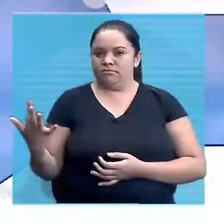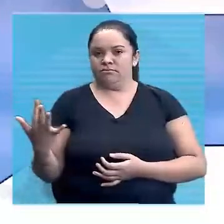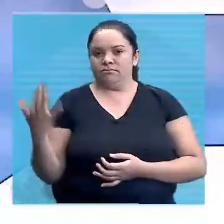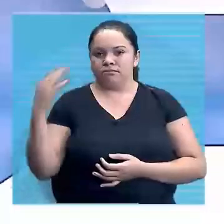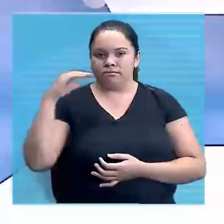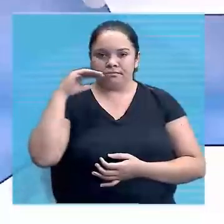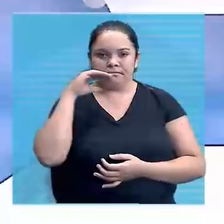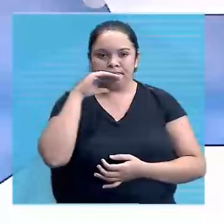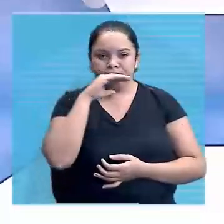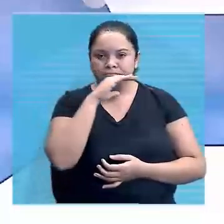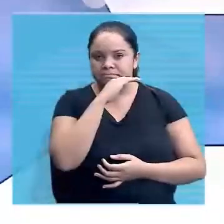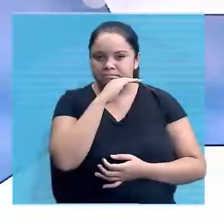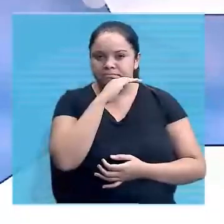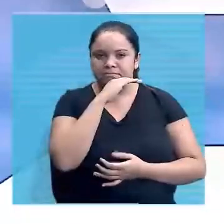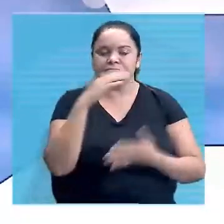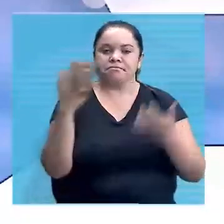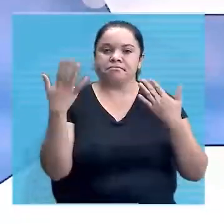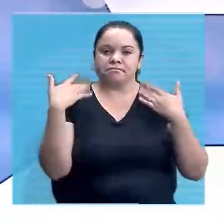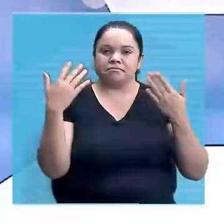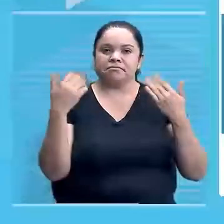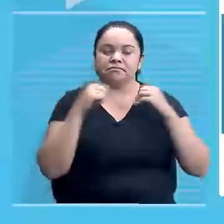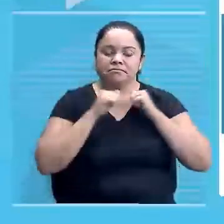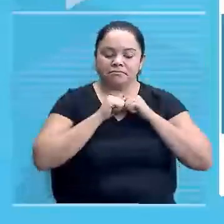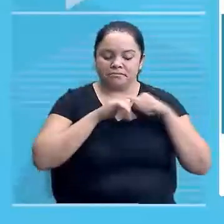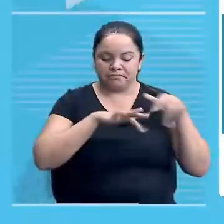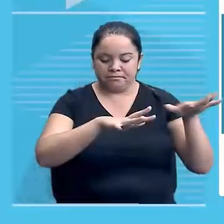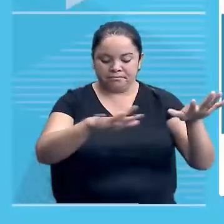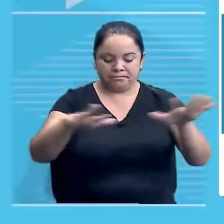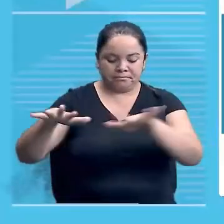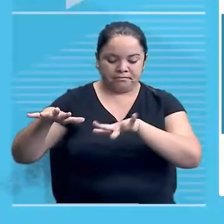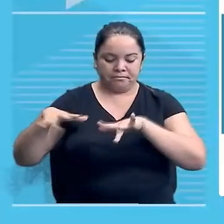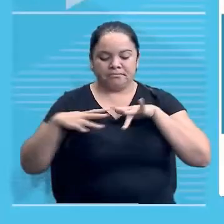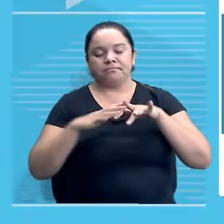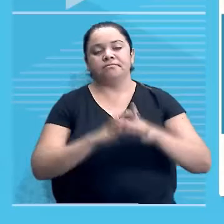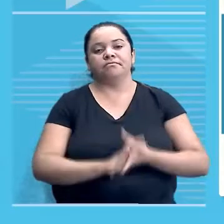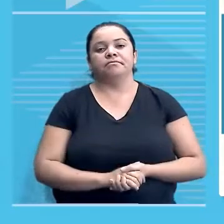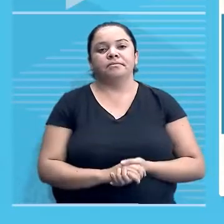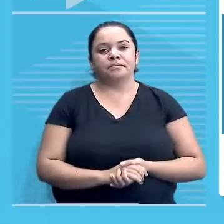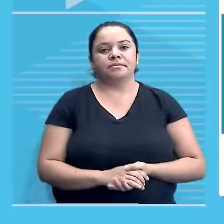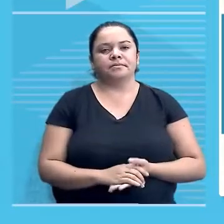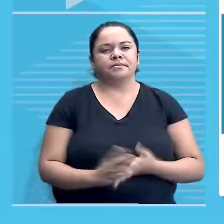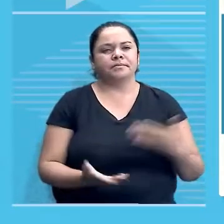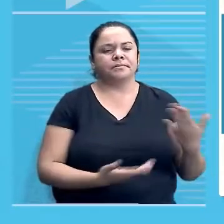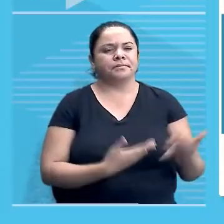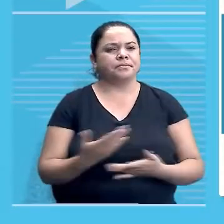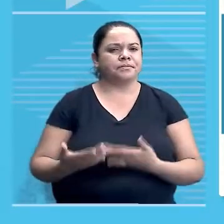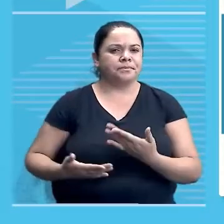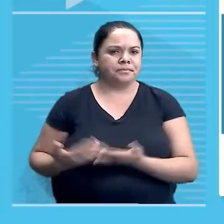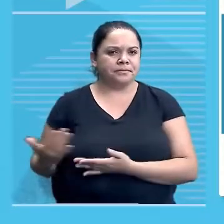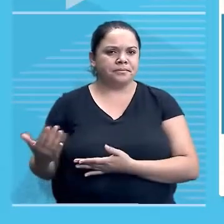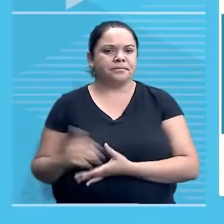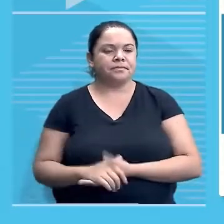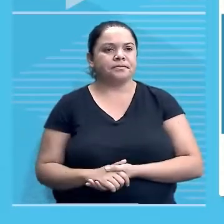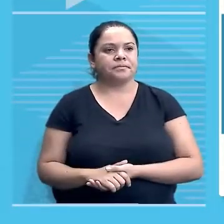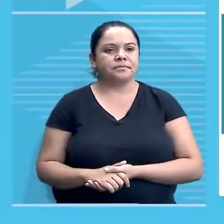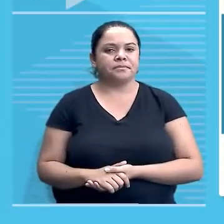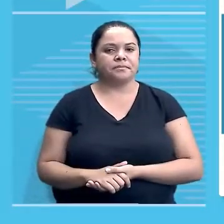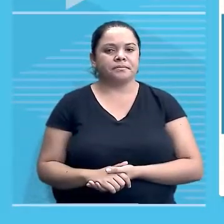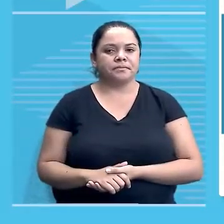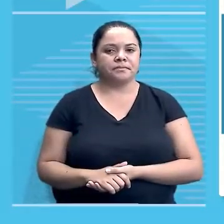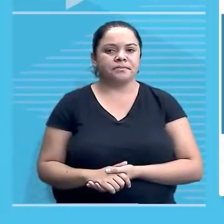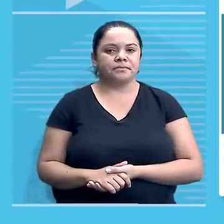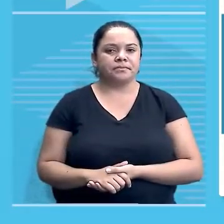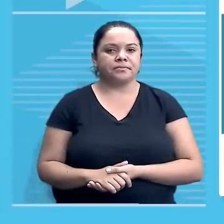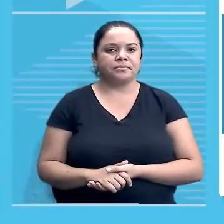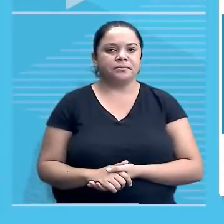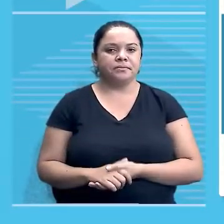as propagações de calor envolvendo aí processo de transmitir calor,